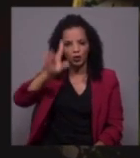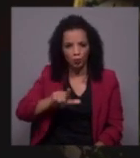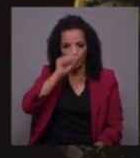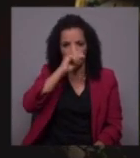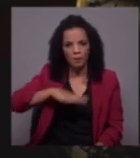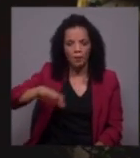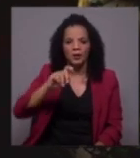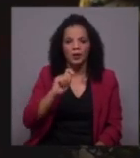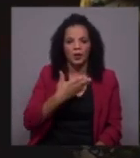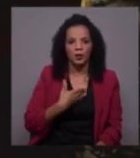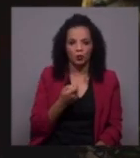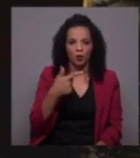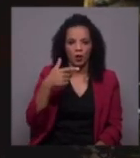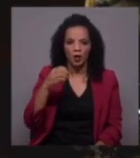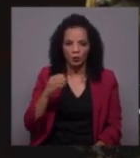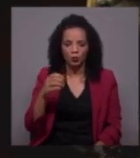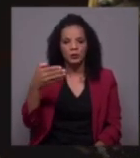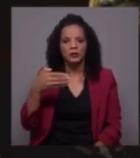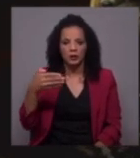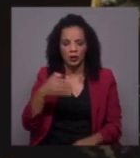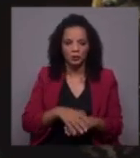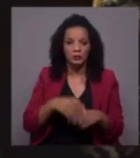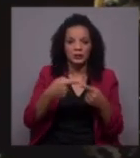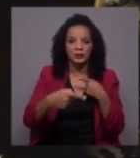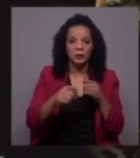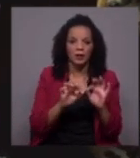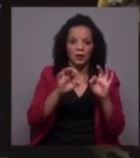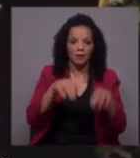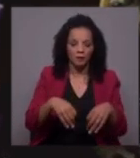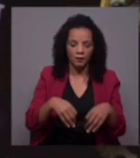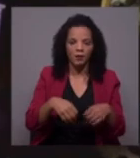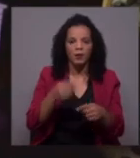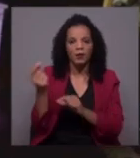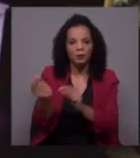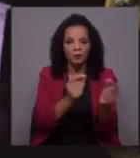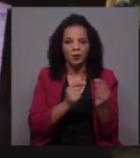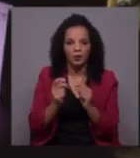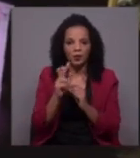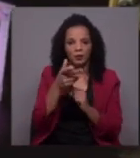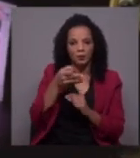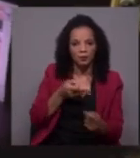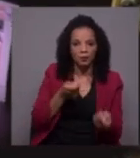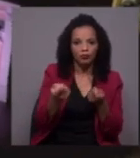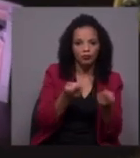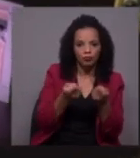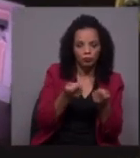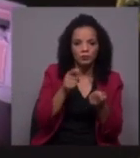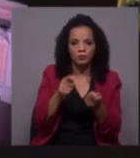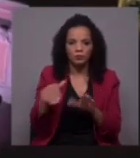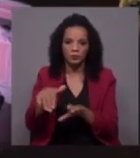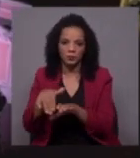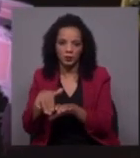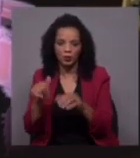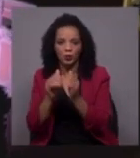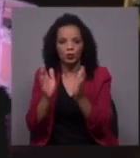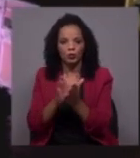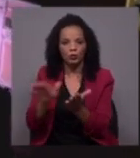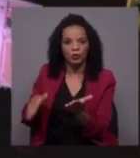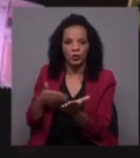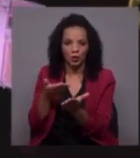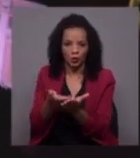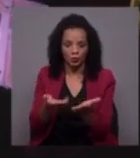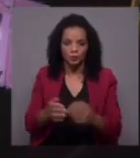semana em que terminamos esta série de 22 debates organizados pela RTP com a participação de todos os